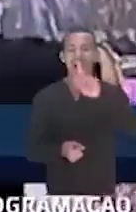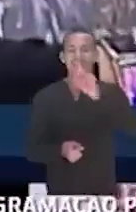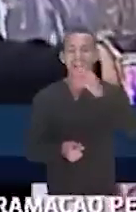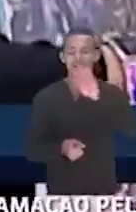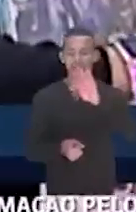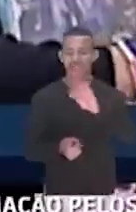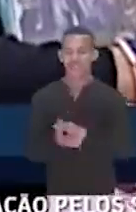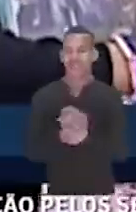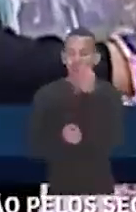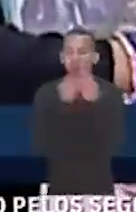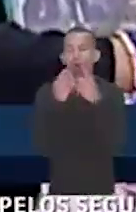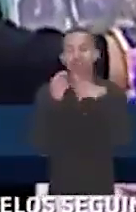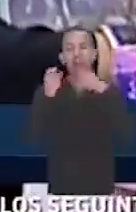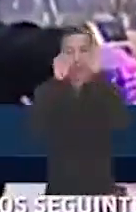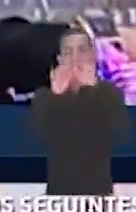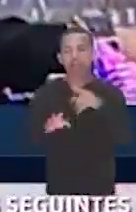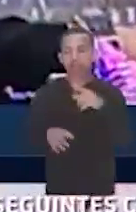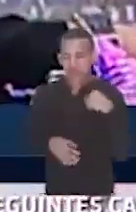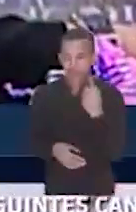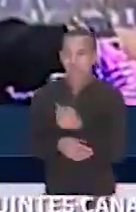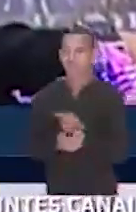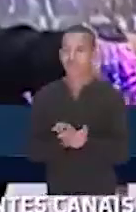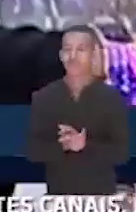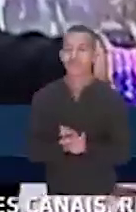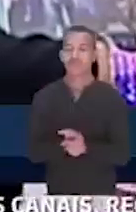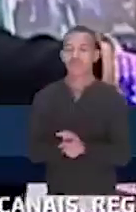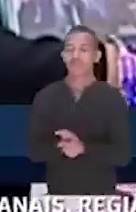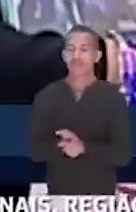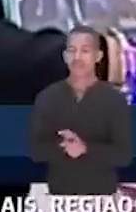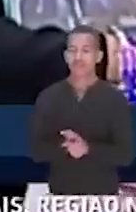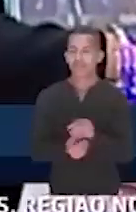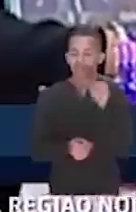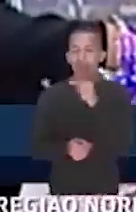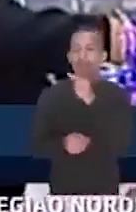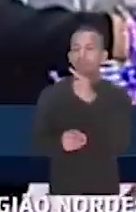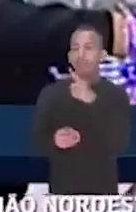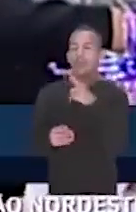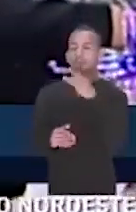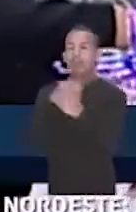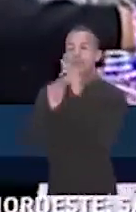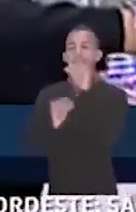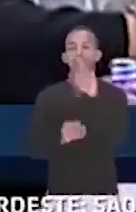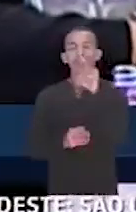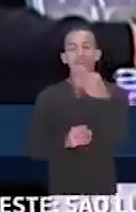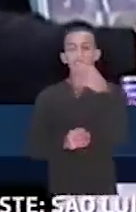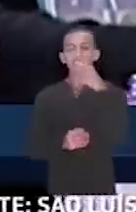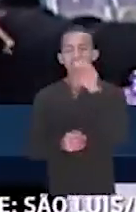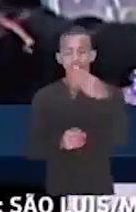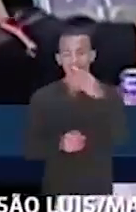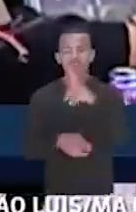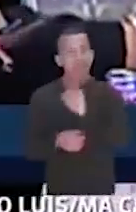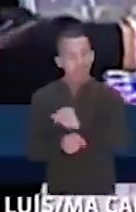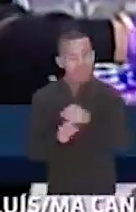Filhinho, conta a bênção para nós aí. Apóstolo, esse propósito de 153 assim, é extraordinário.